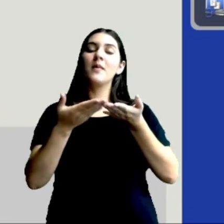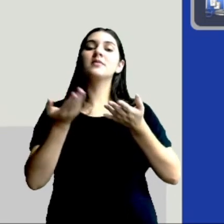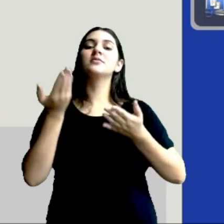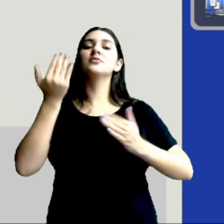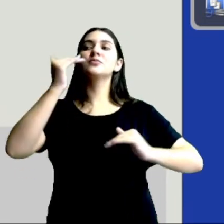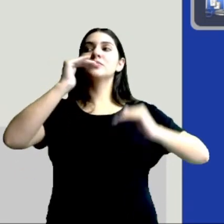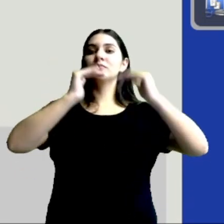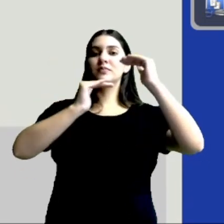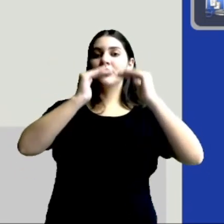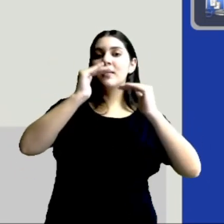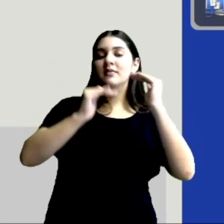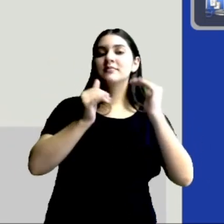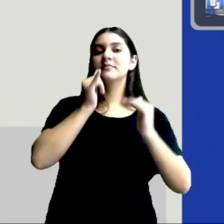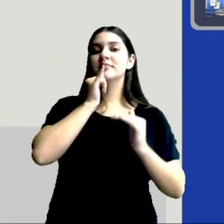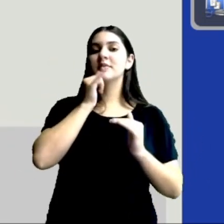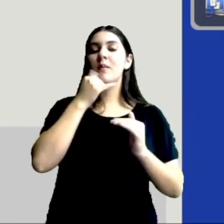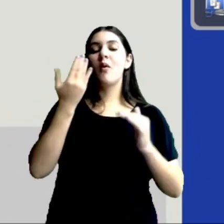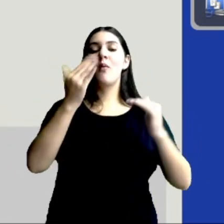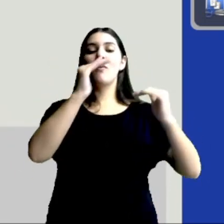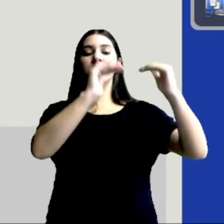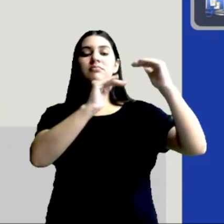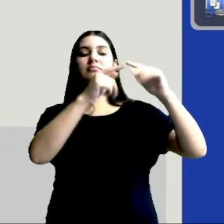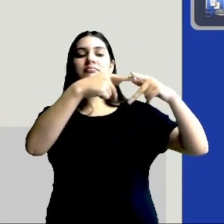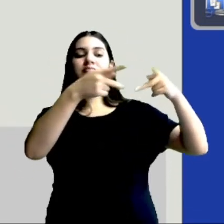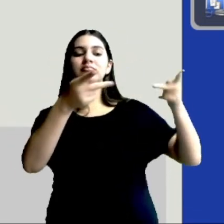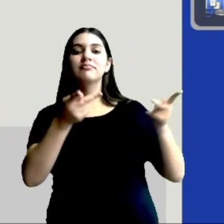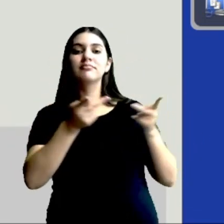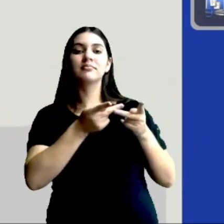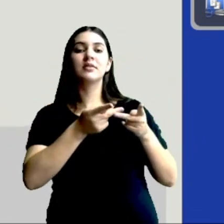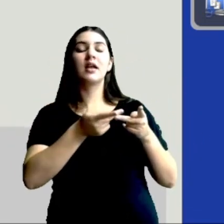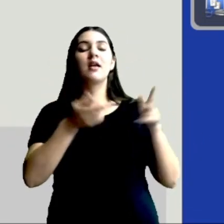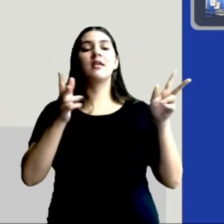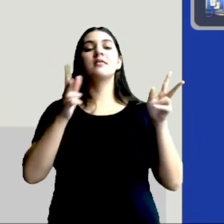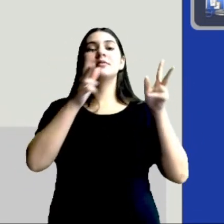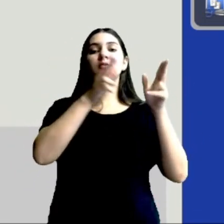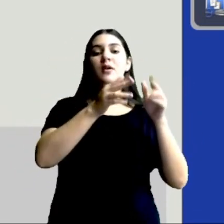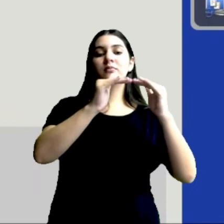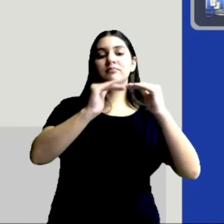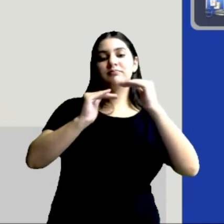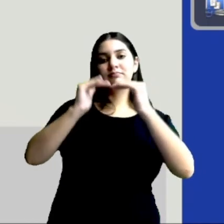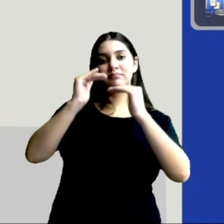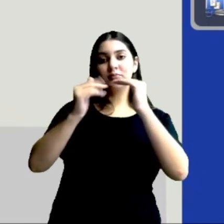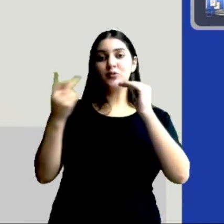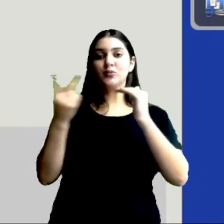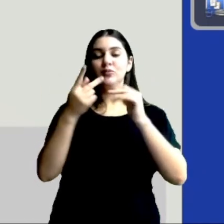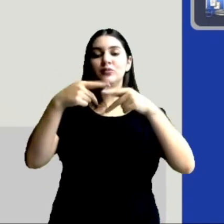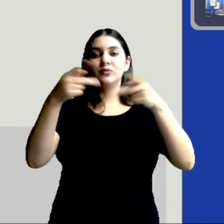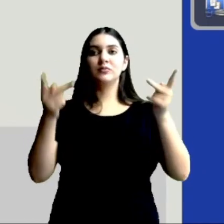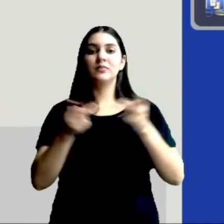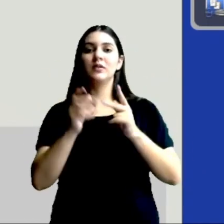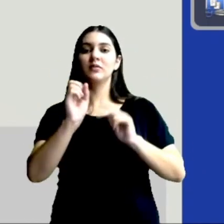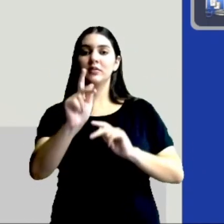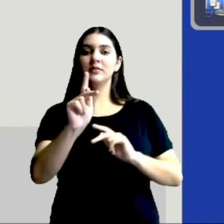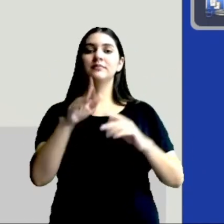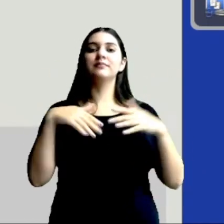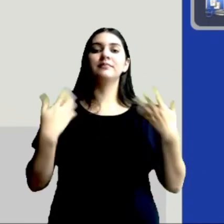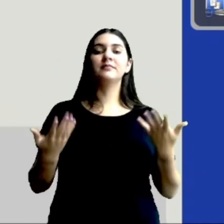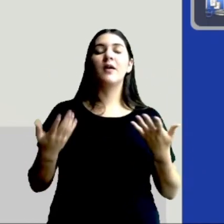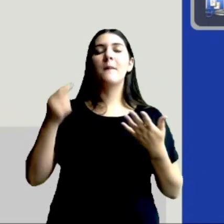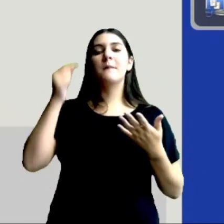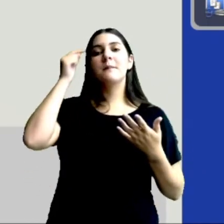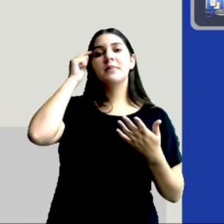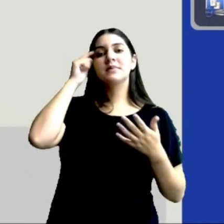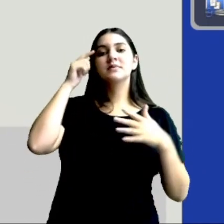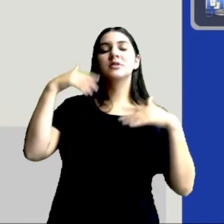pesos. O peso que está em um dos pratos é igual ao peso do outro, tá bom? E aí, vamos descobrir